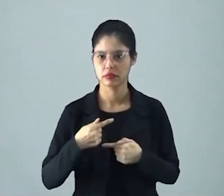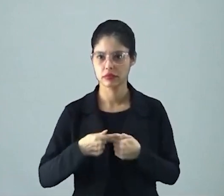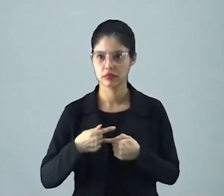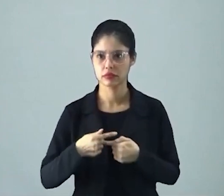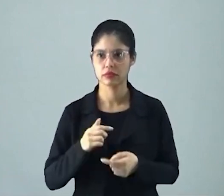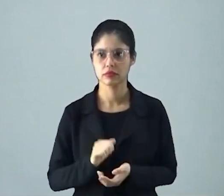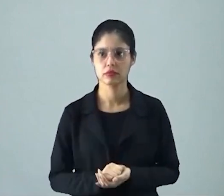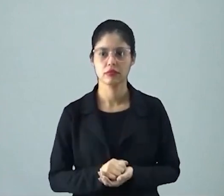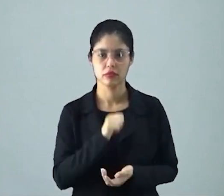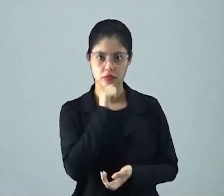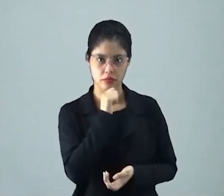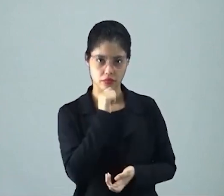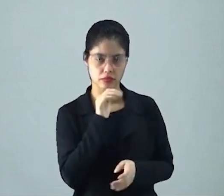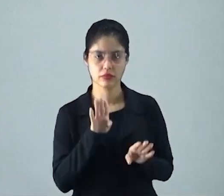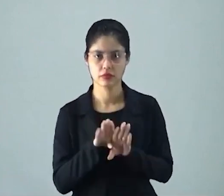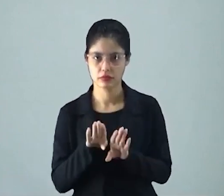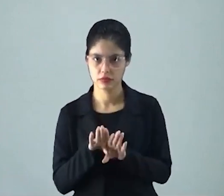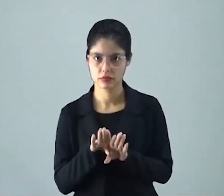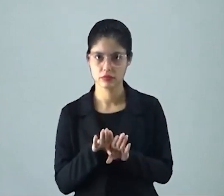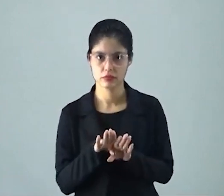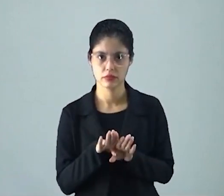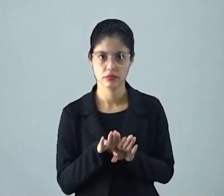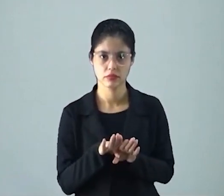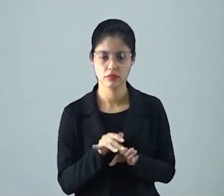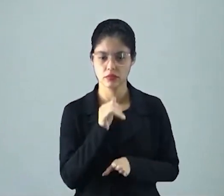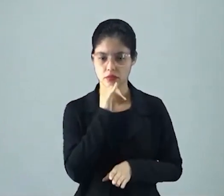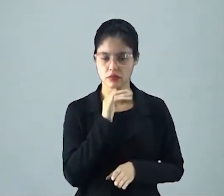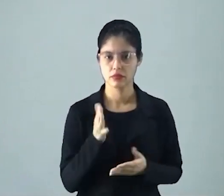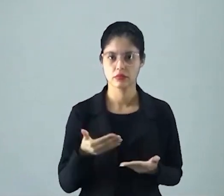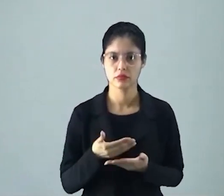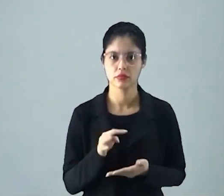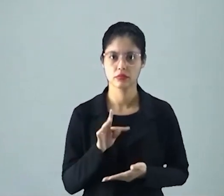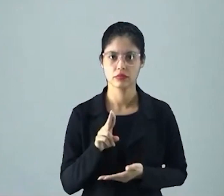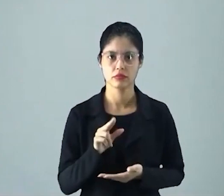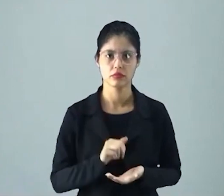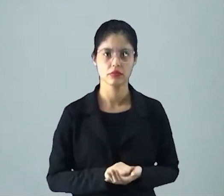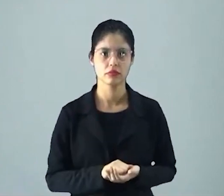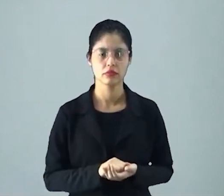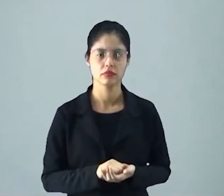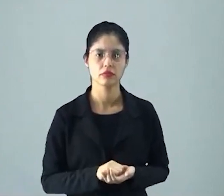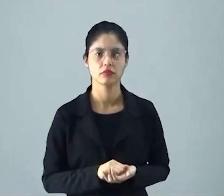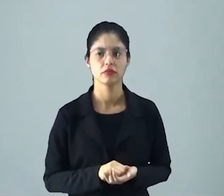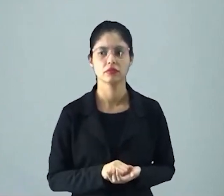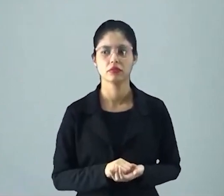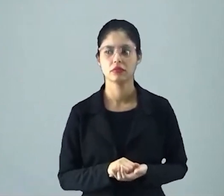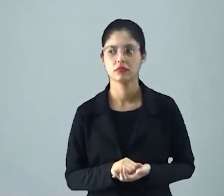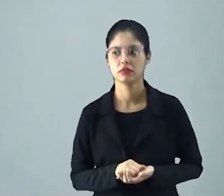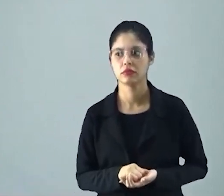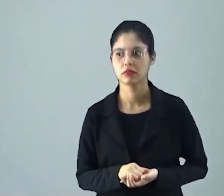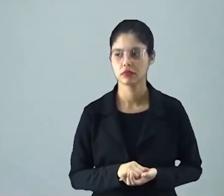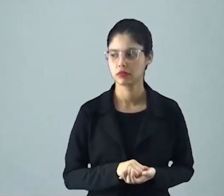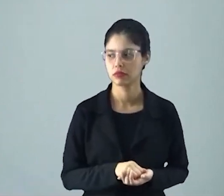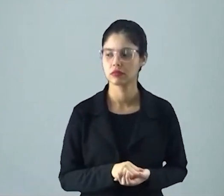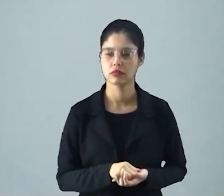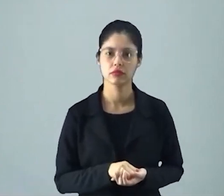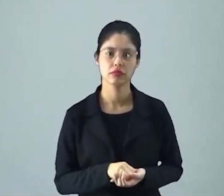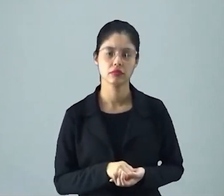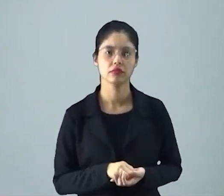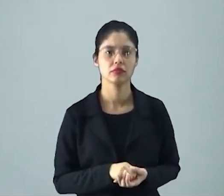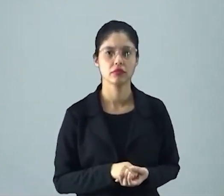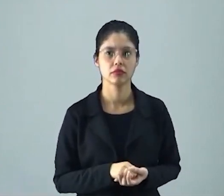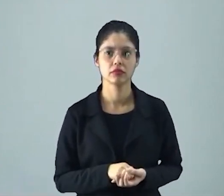mais o tu agora, nós temos o você também, como um exemplo aí, tá bom? Então vamos voltar aqui no